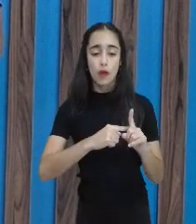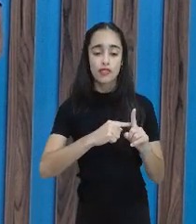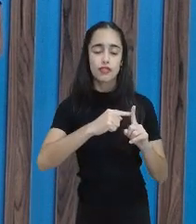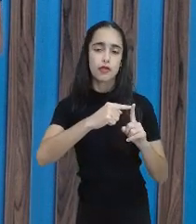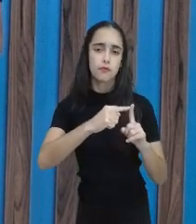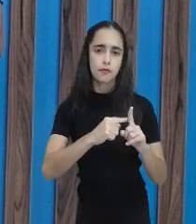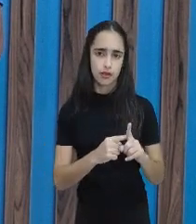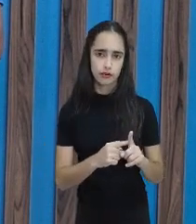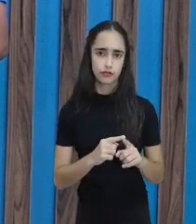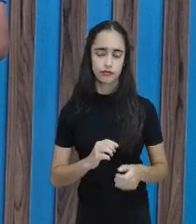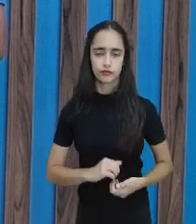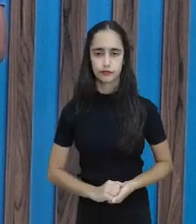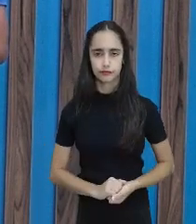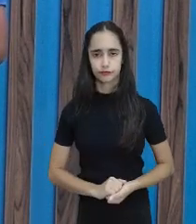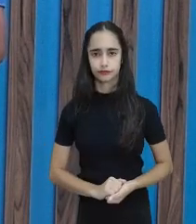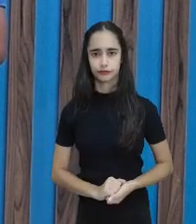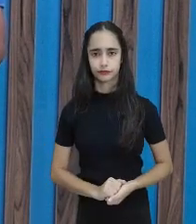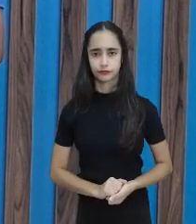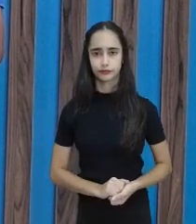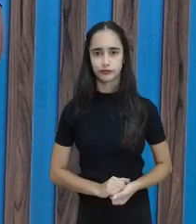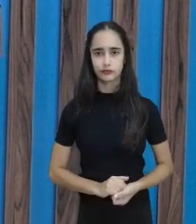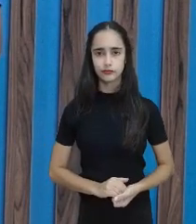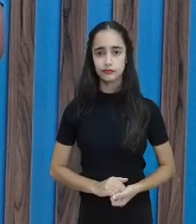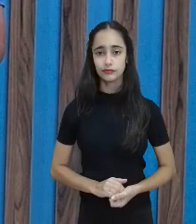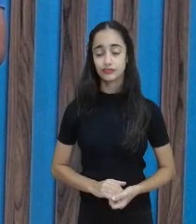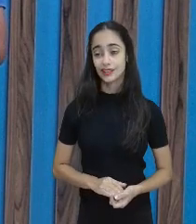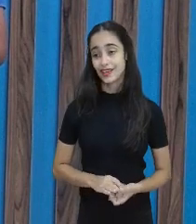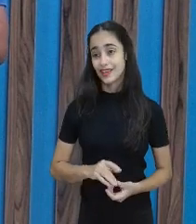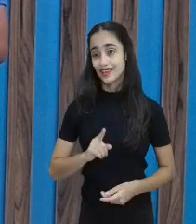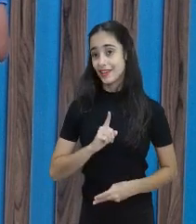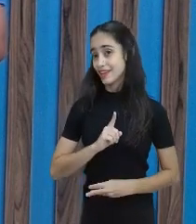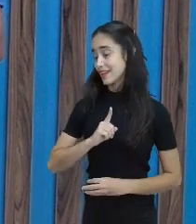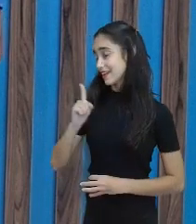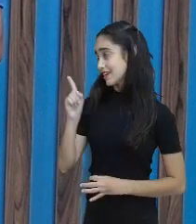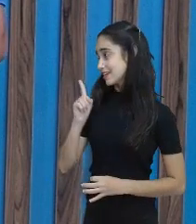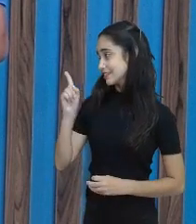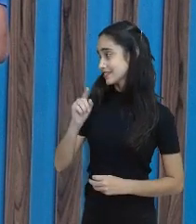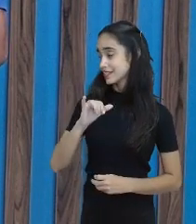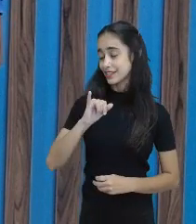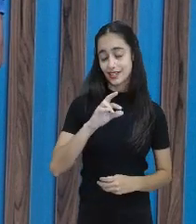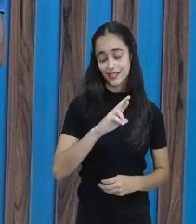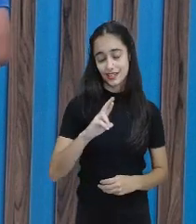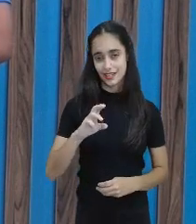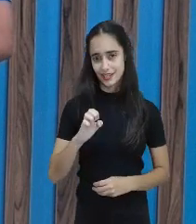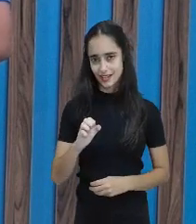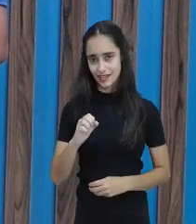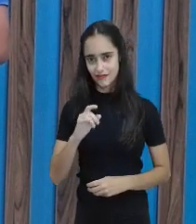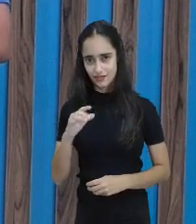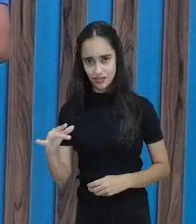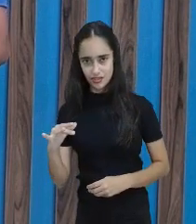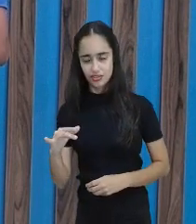Reversível. Não, mudei definitivamente. Não vai mais voltar ao que era antes.